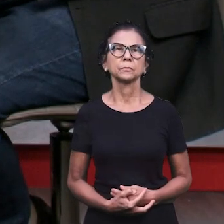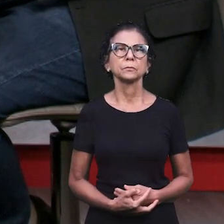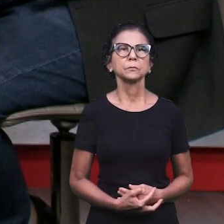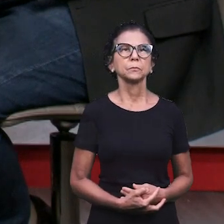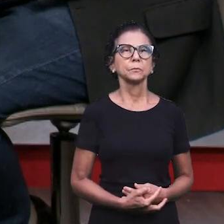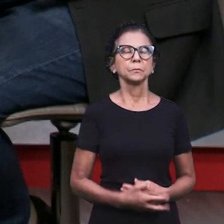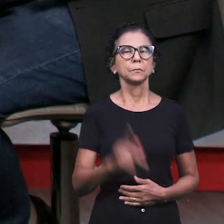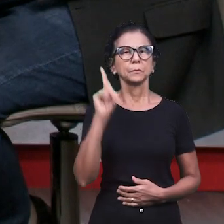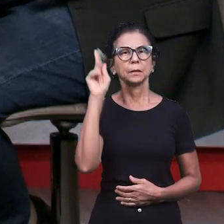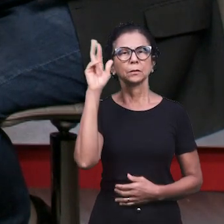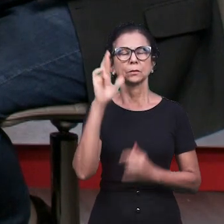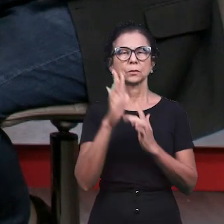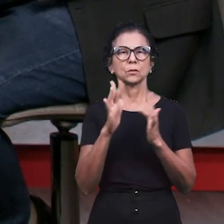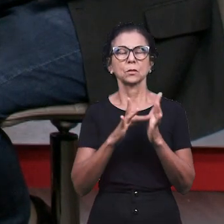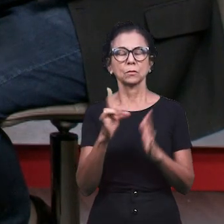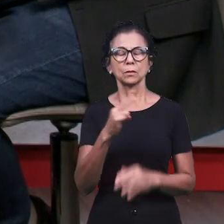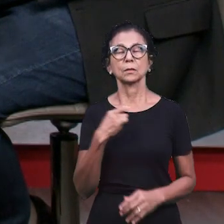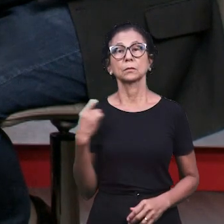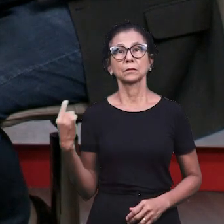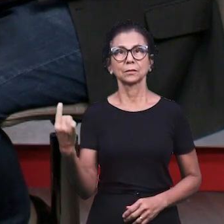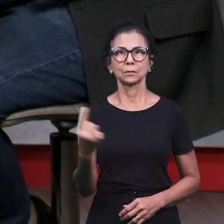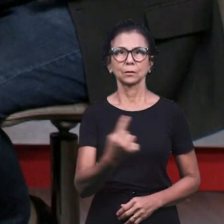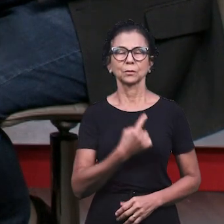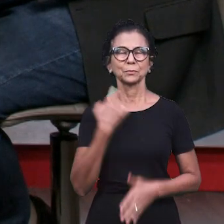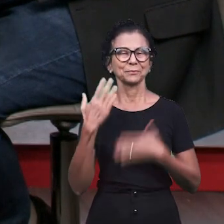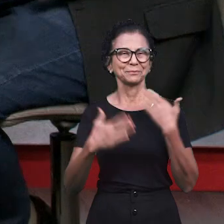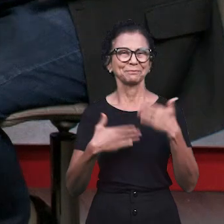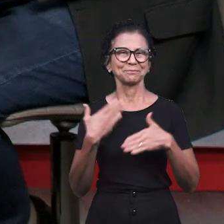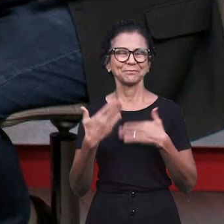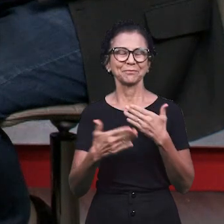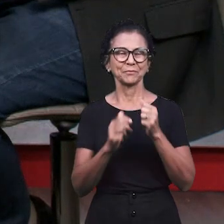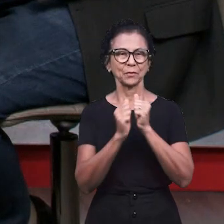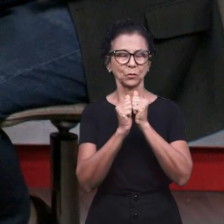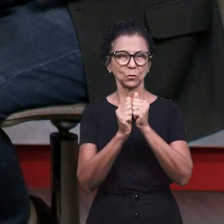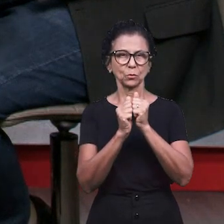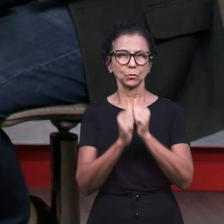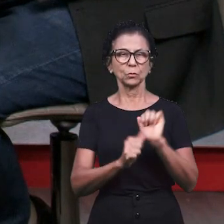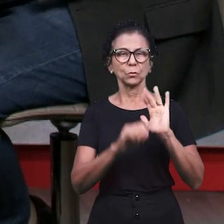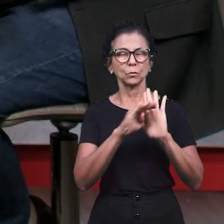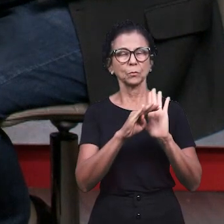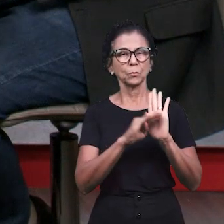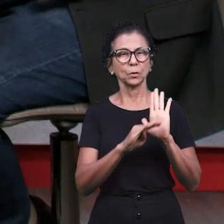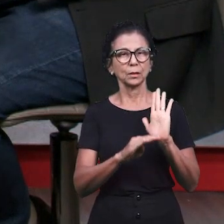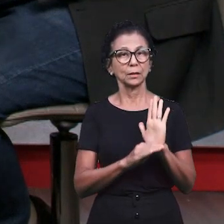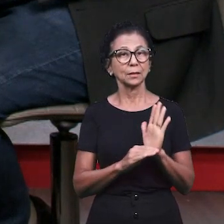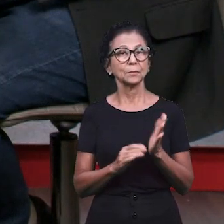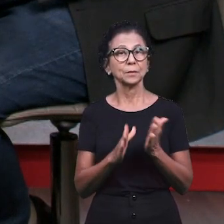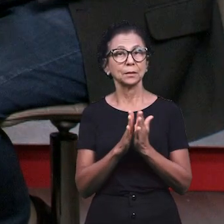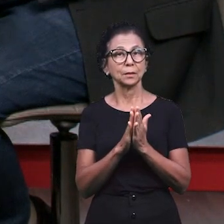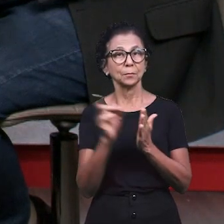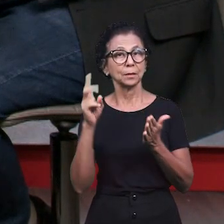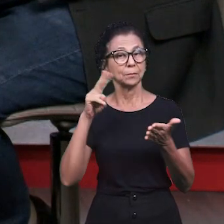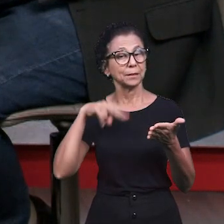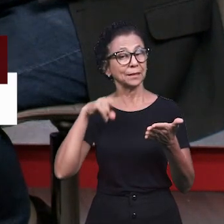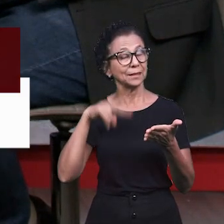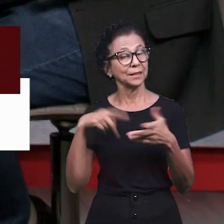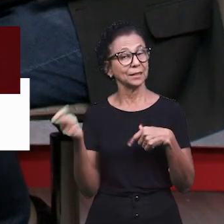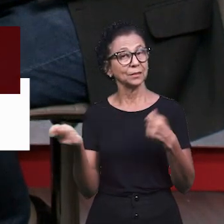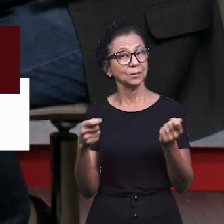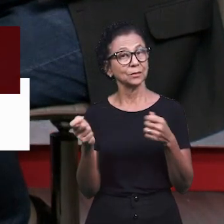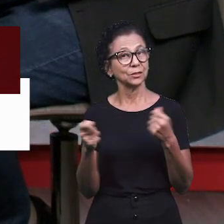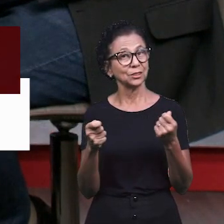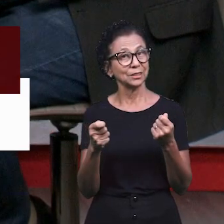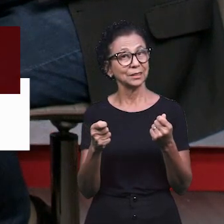paz do Senhor Jesus a todos. É uma alegria estarmos juntos no nosso programa diário de leitura da Bíblia. Paz do Senhor,